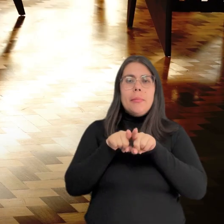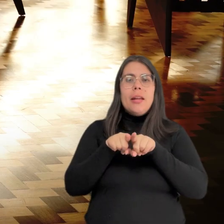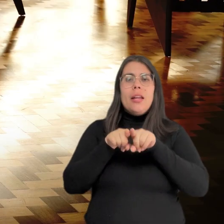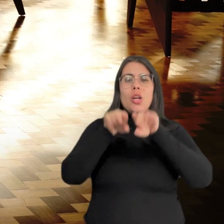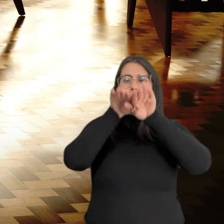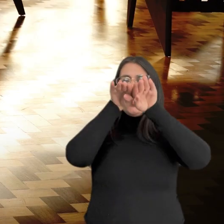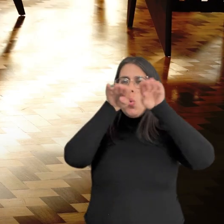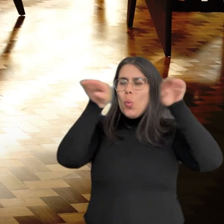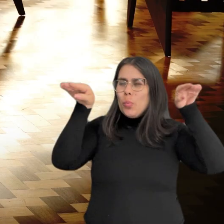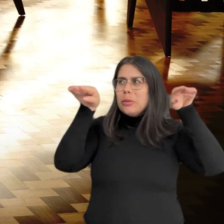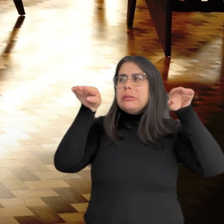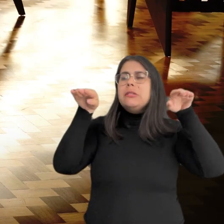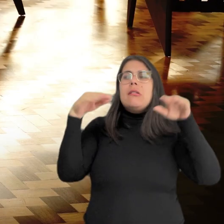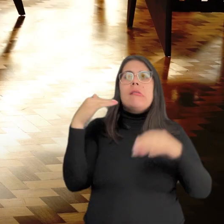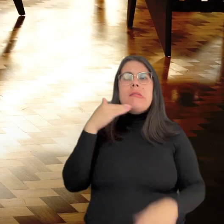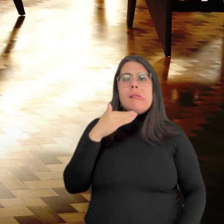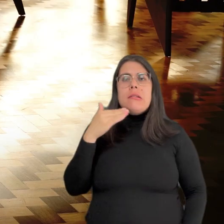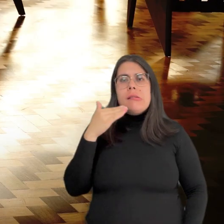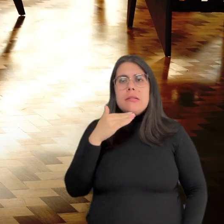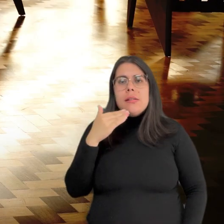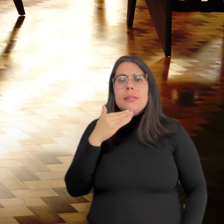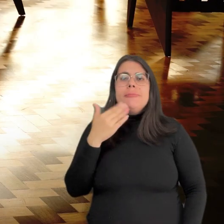Então, esse foi